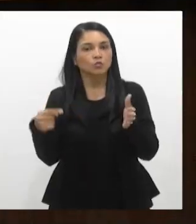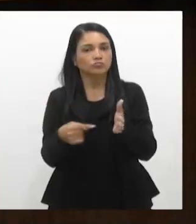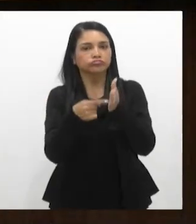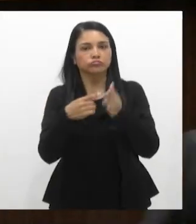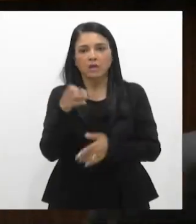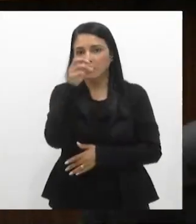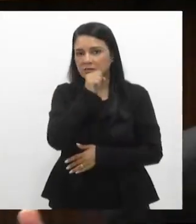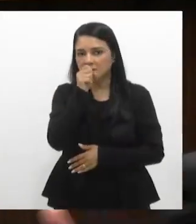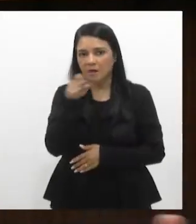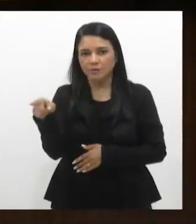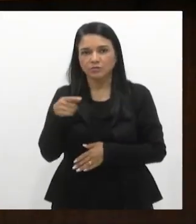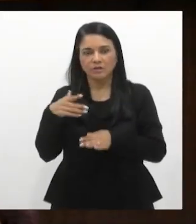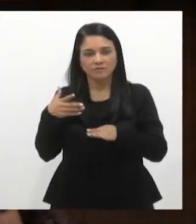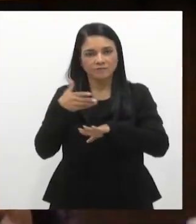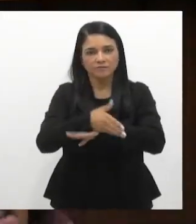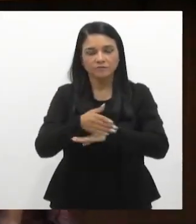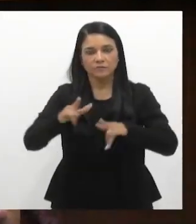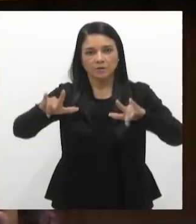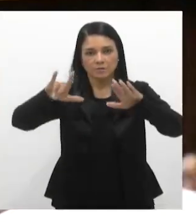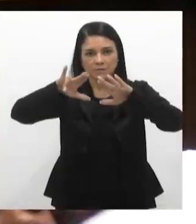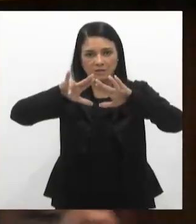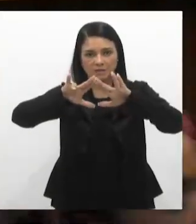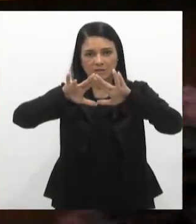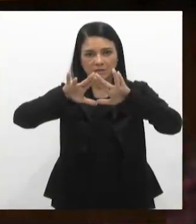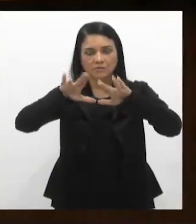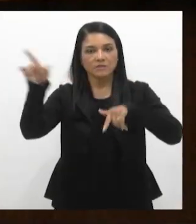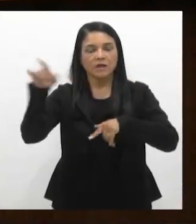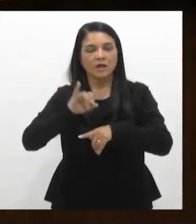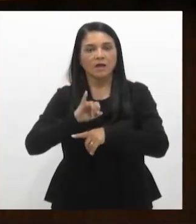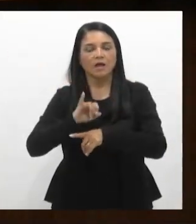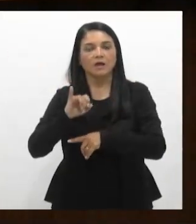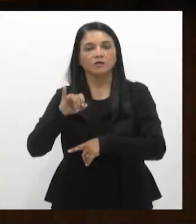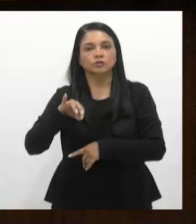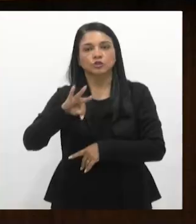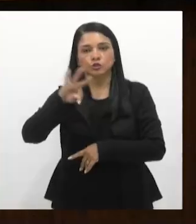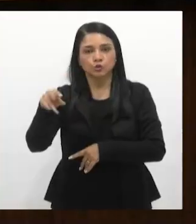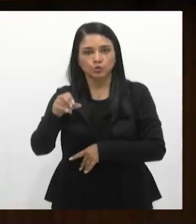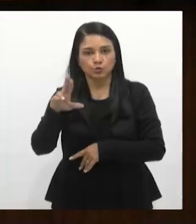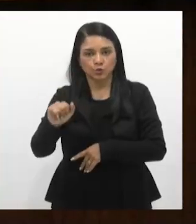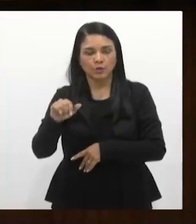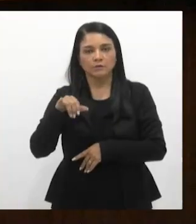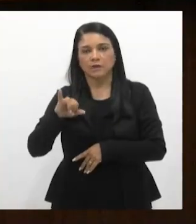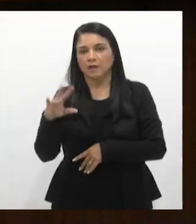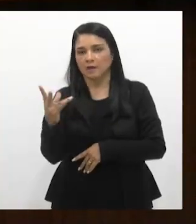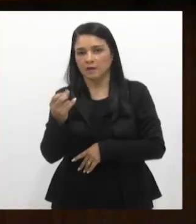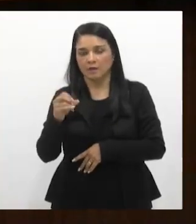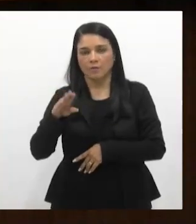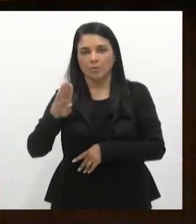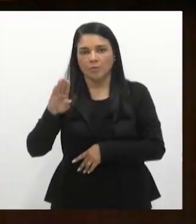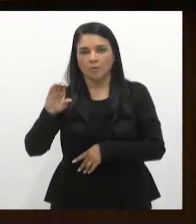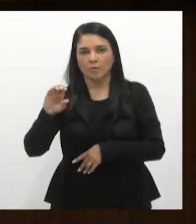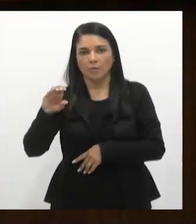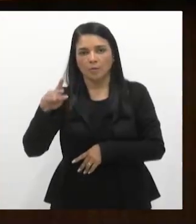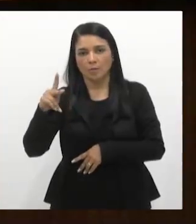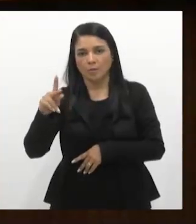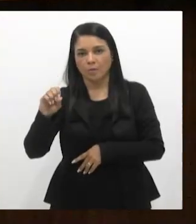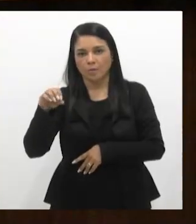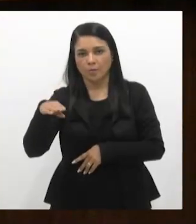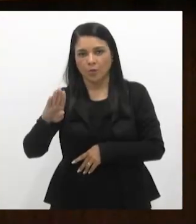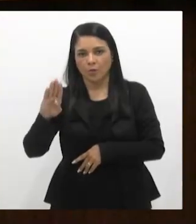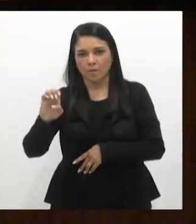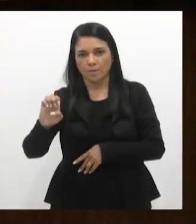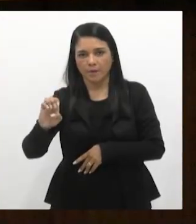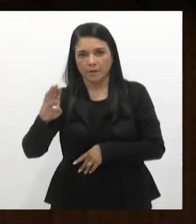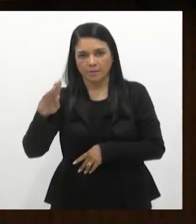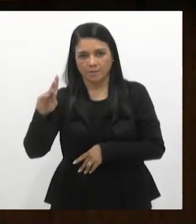desses imóveis lá na Barra da Tijuca, na Ilha Pombeba. E o que está acontecendo? Essa falta